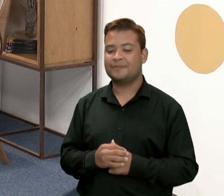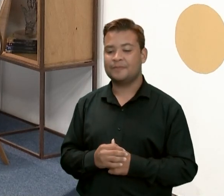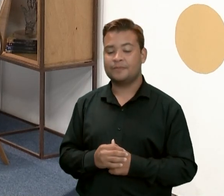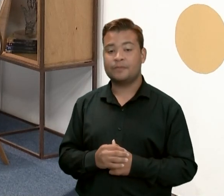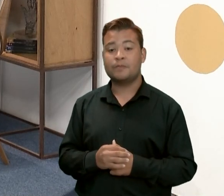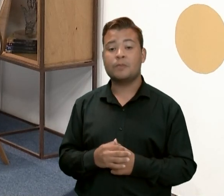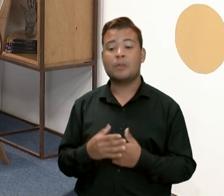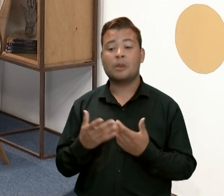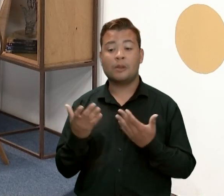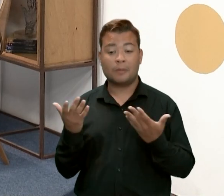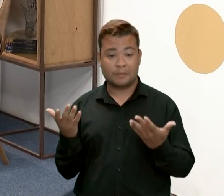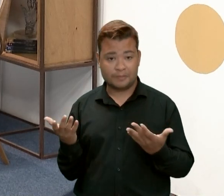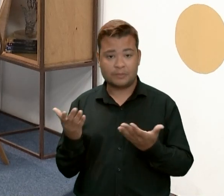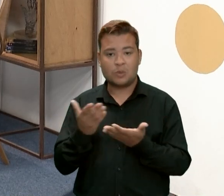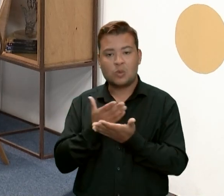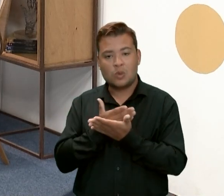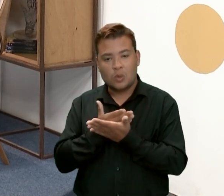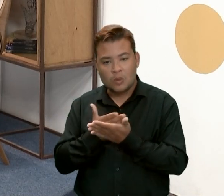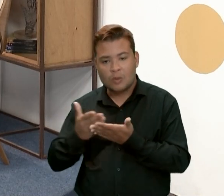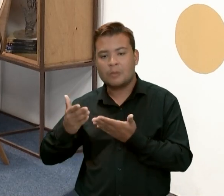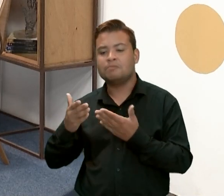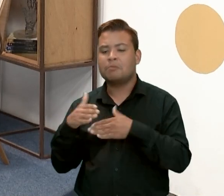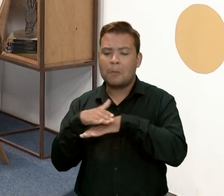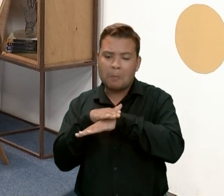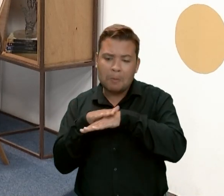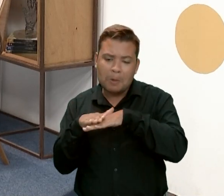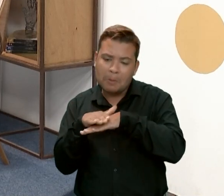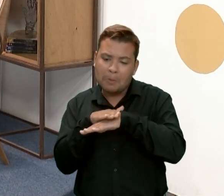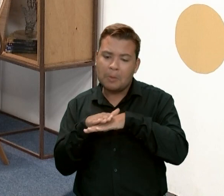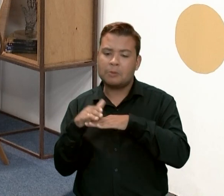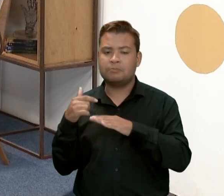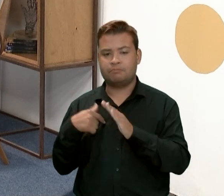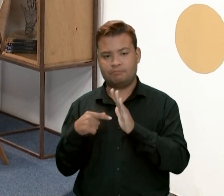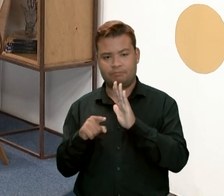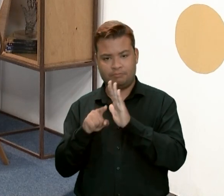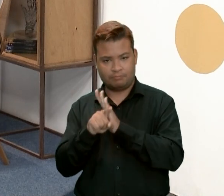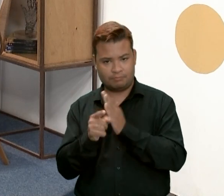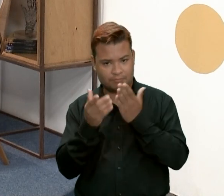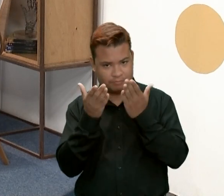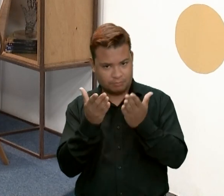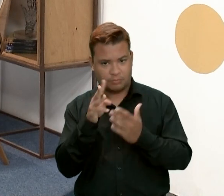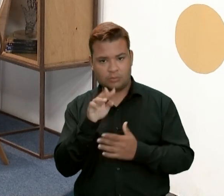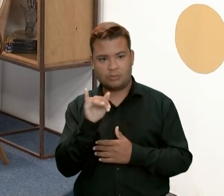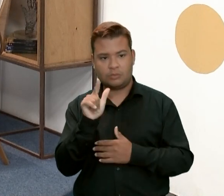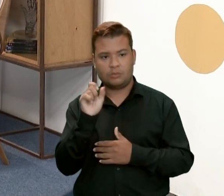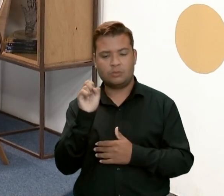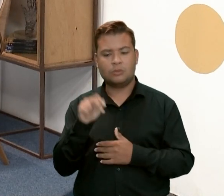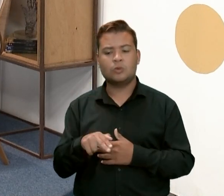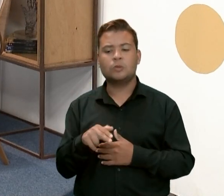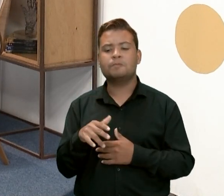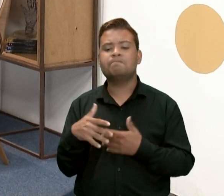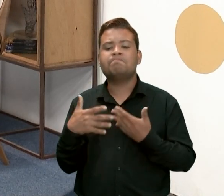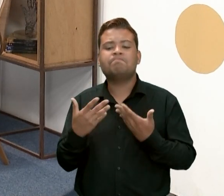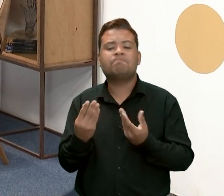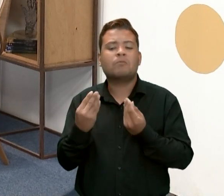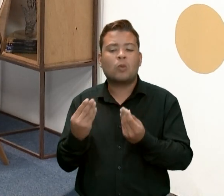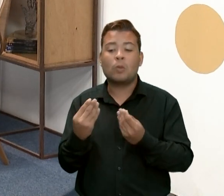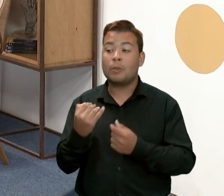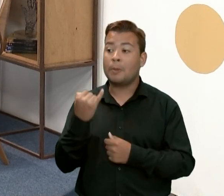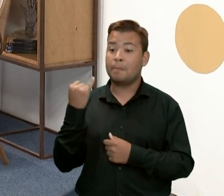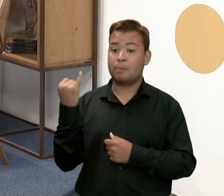Então, a gente vai começar a nossa conversa perguntando para você, Wilson, qual a importância do